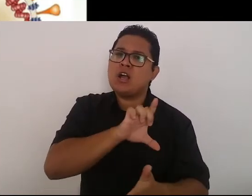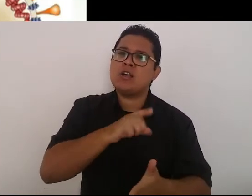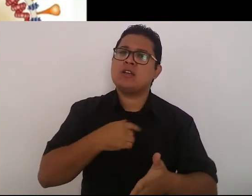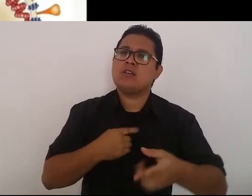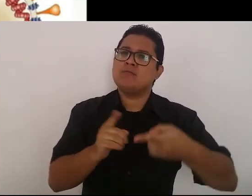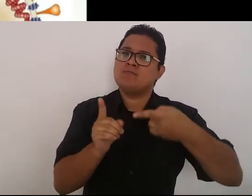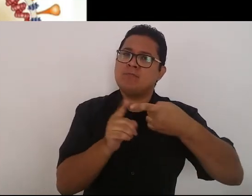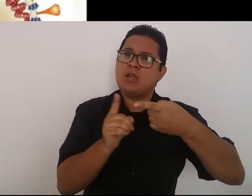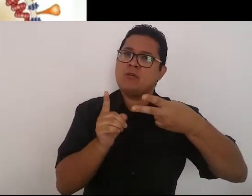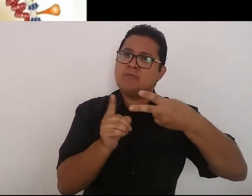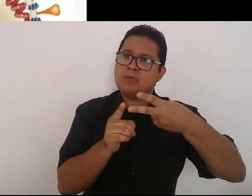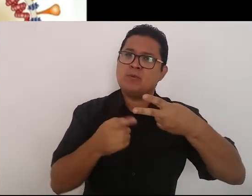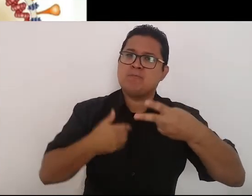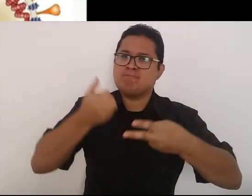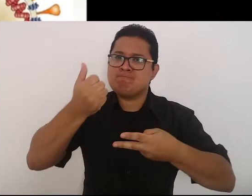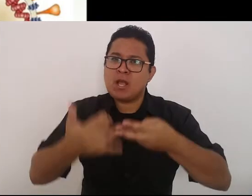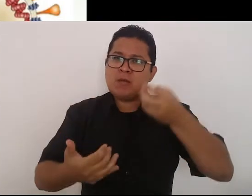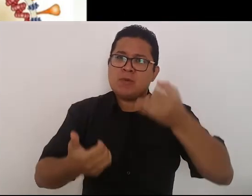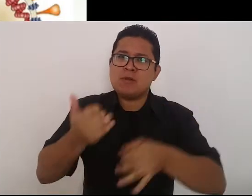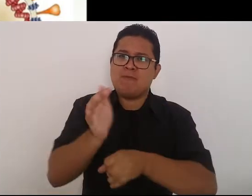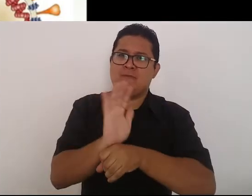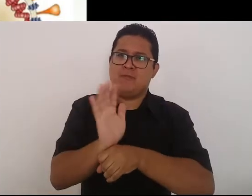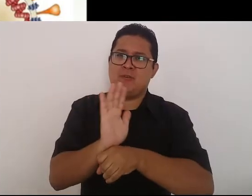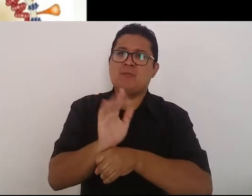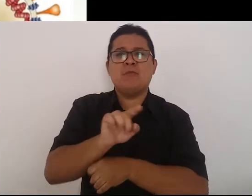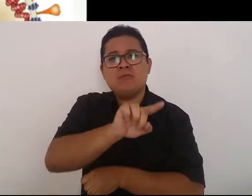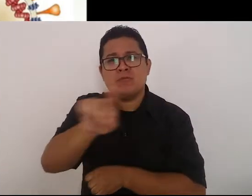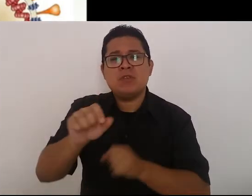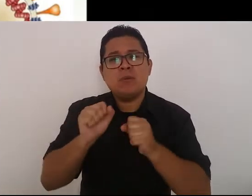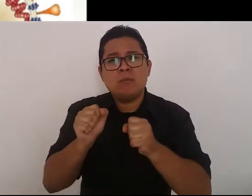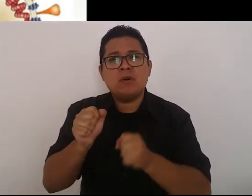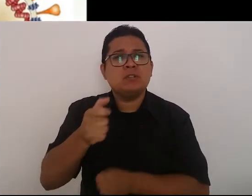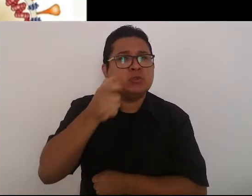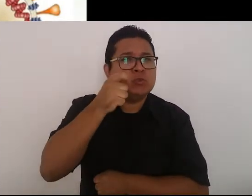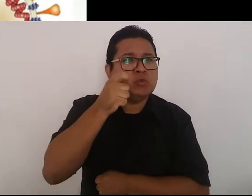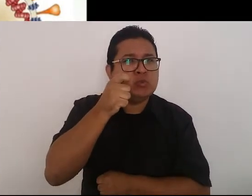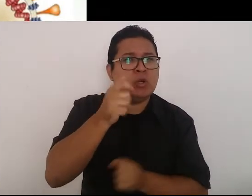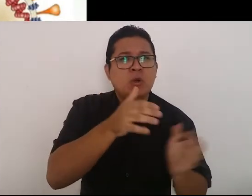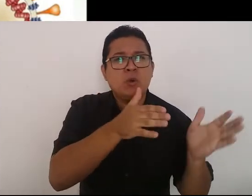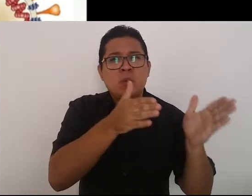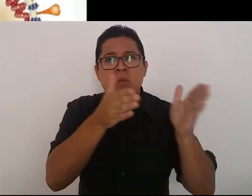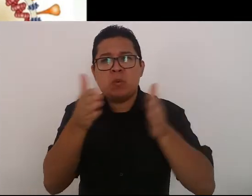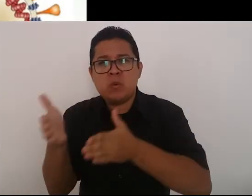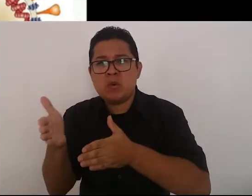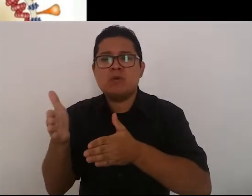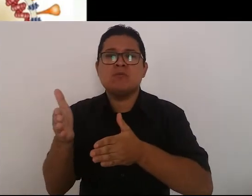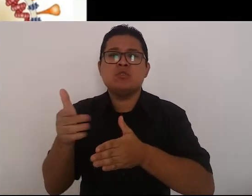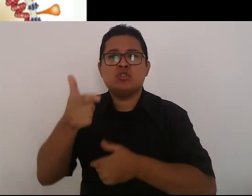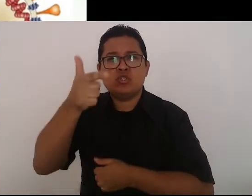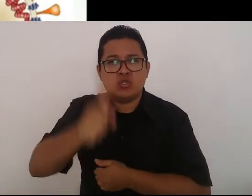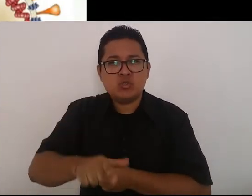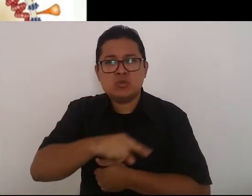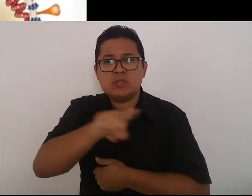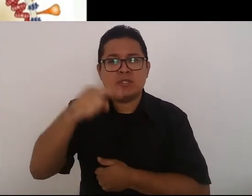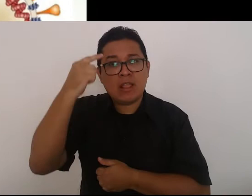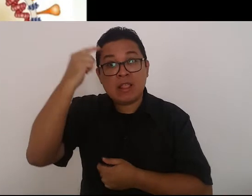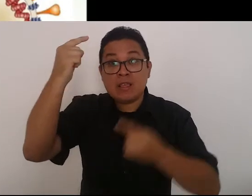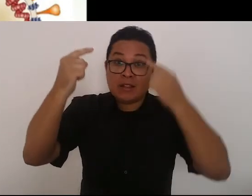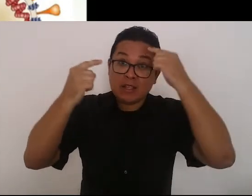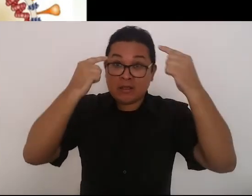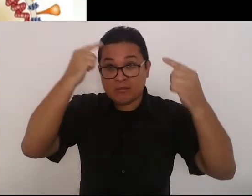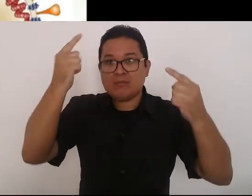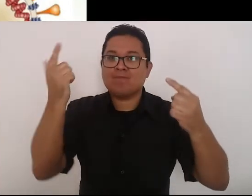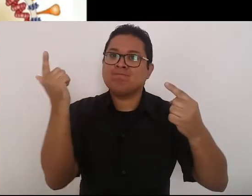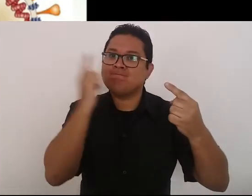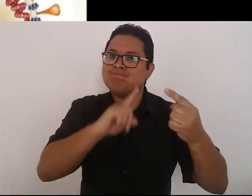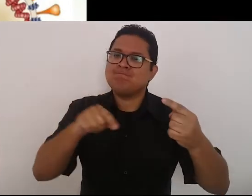uma ouvidinha, uma assistidinha nas outras aulas, mas eu vou tentar repetir algumas coisas aqui também para quem for ver